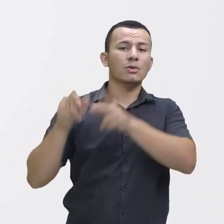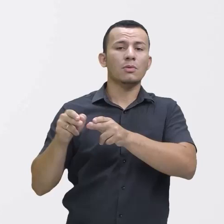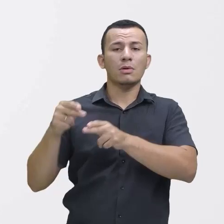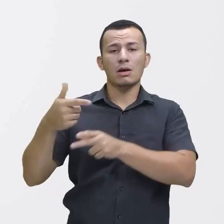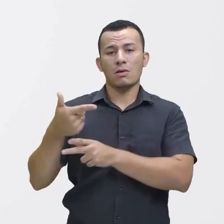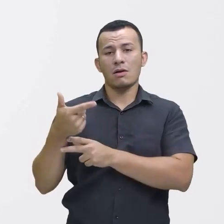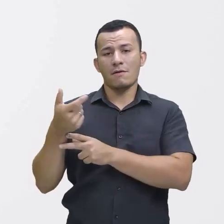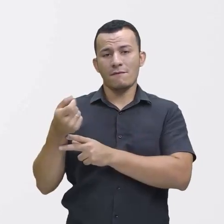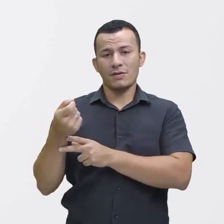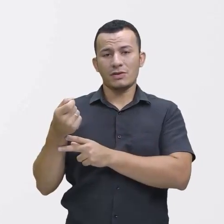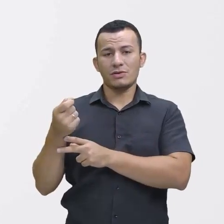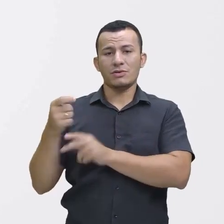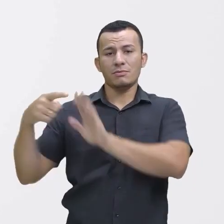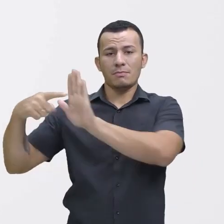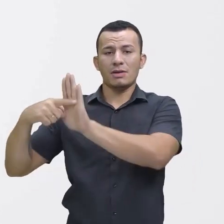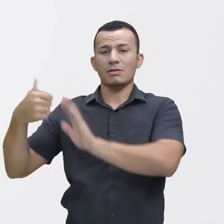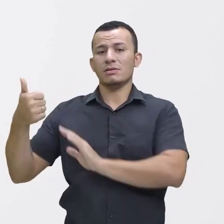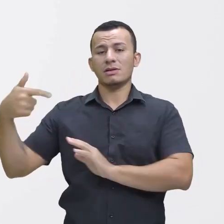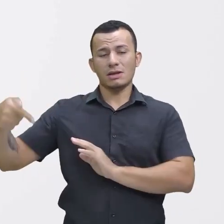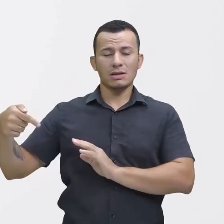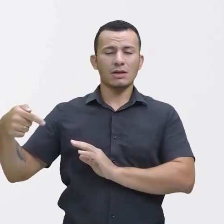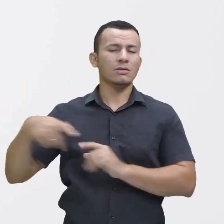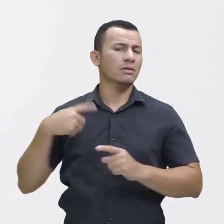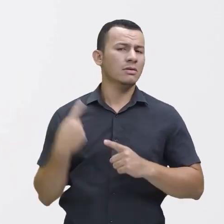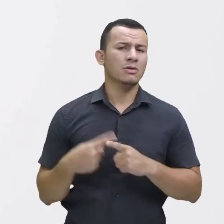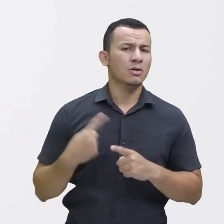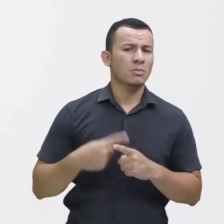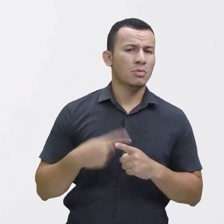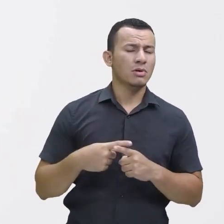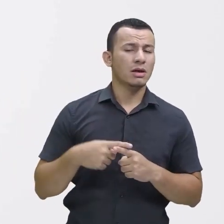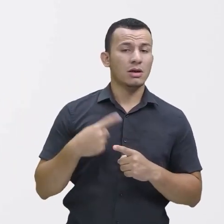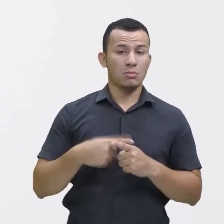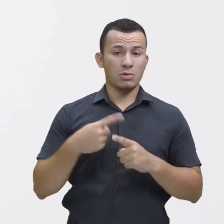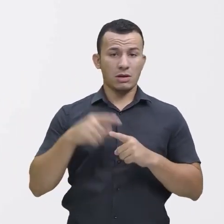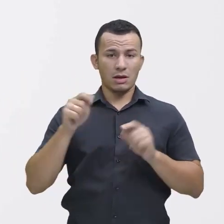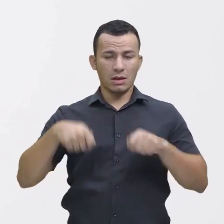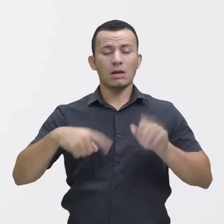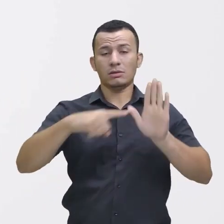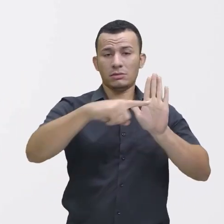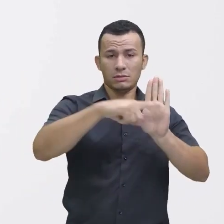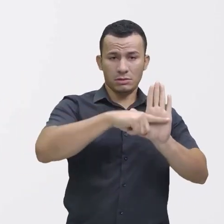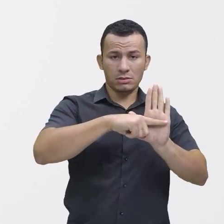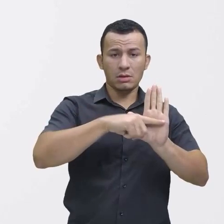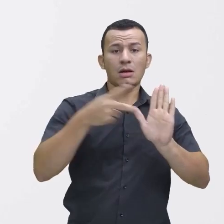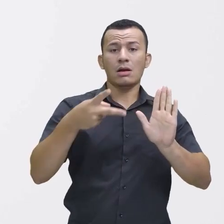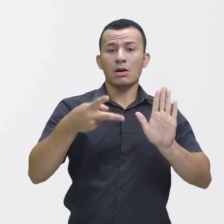menos 17. Por quê? Porque ao realizar a subtração,